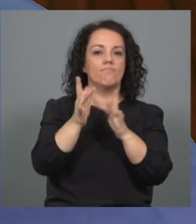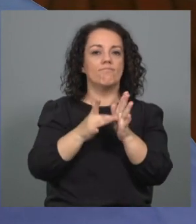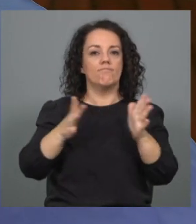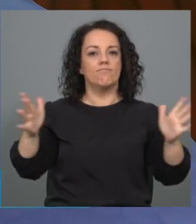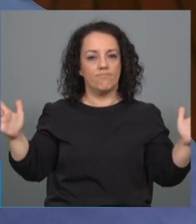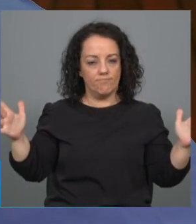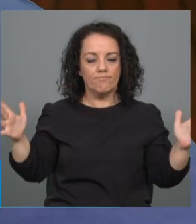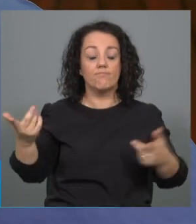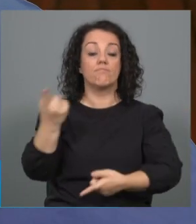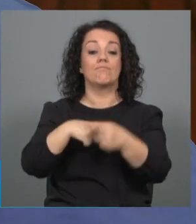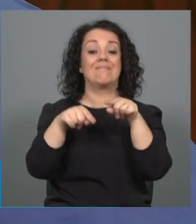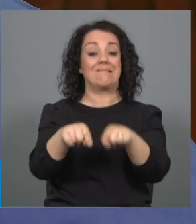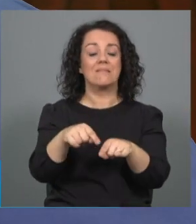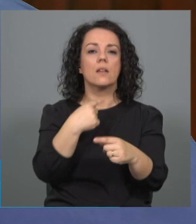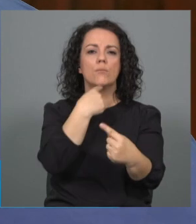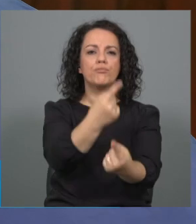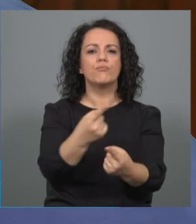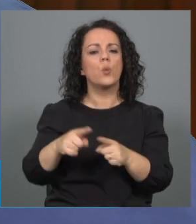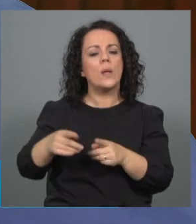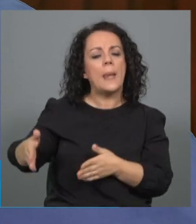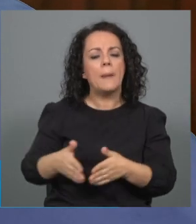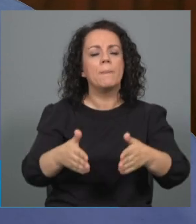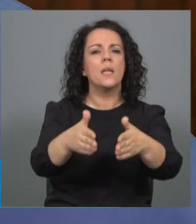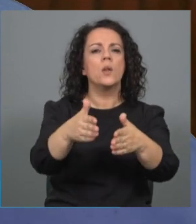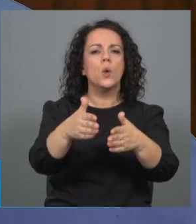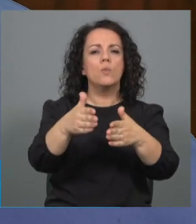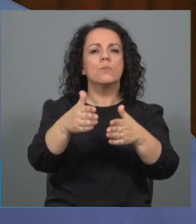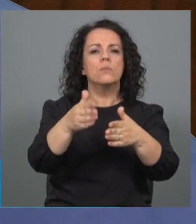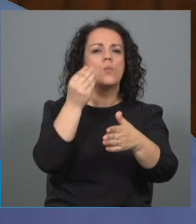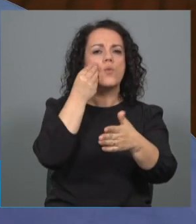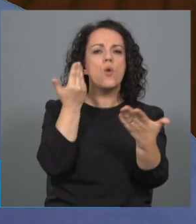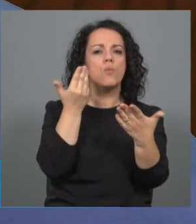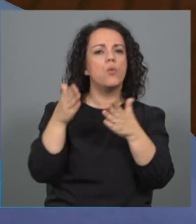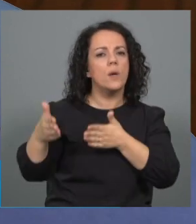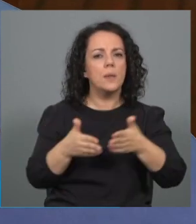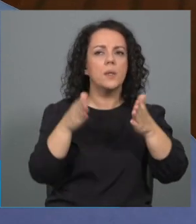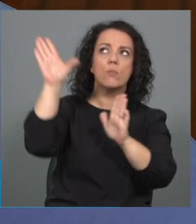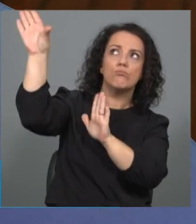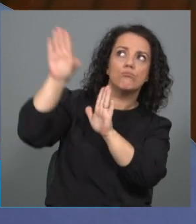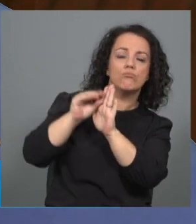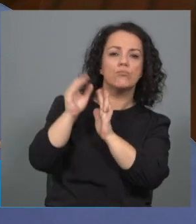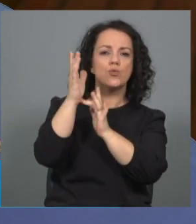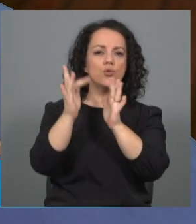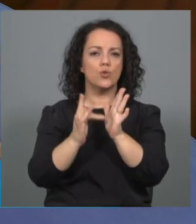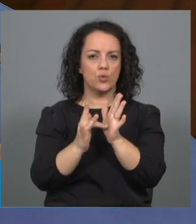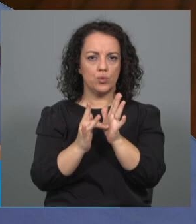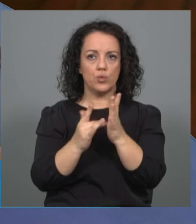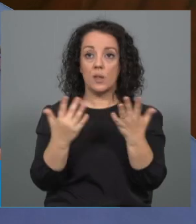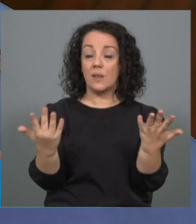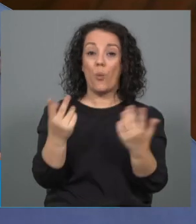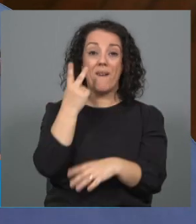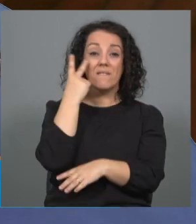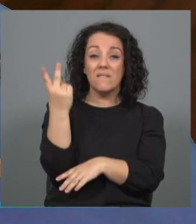discípulo. O caminho do discípulo é o caminho do Mestre, o caminho de Jesus. E diremos que toda a vida de